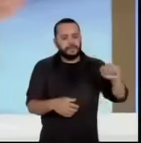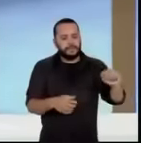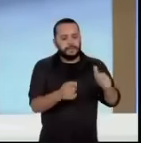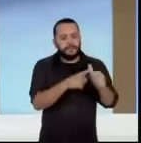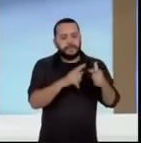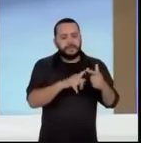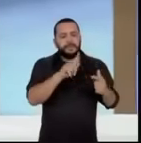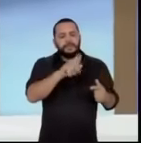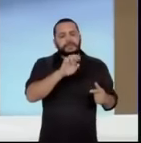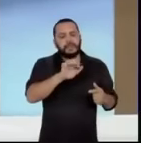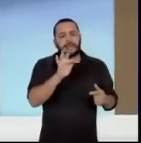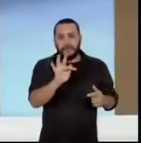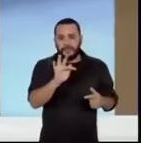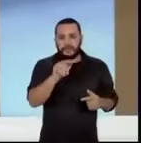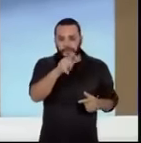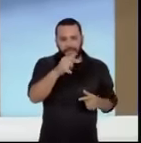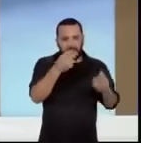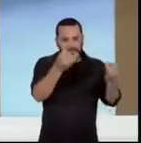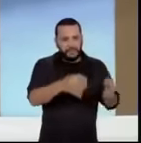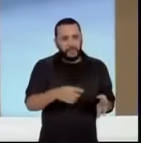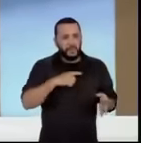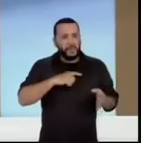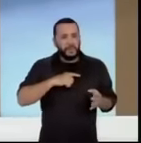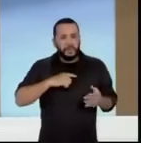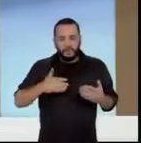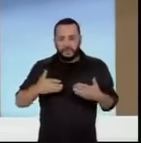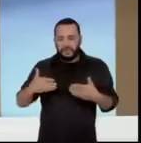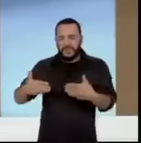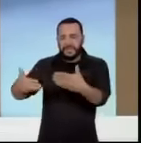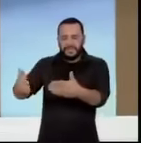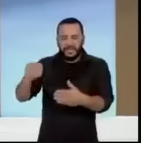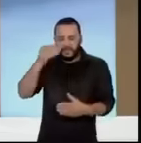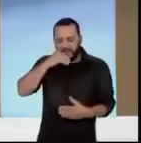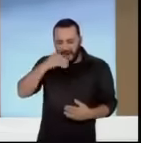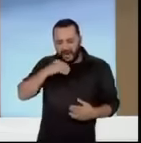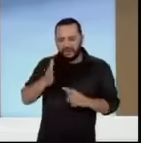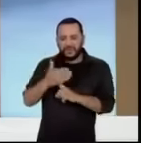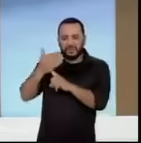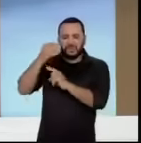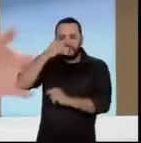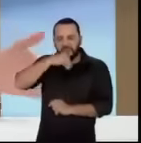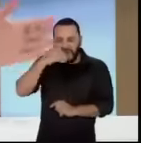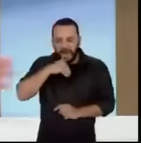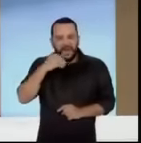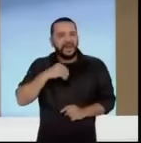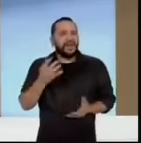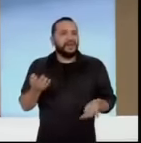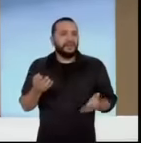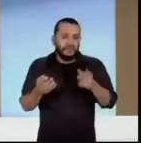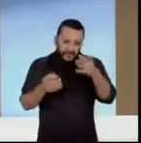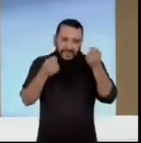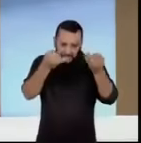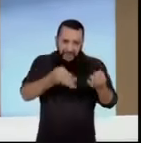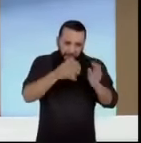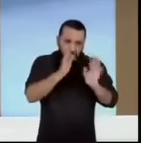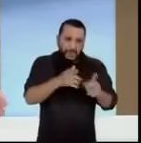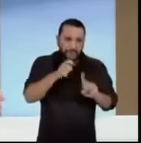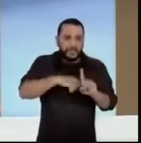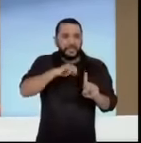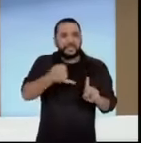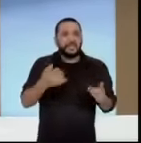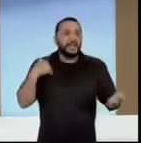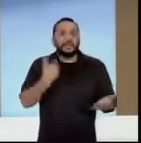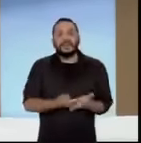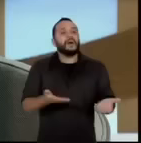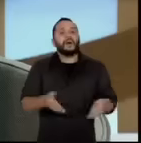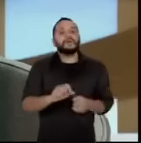o senhor recebeu o Ministério fragilizado, precarizado, com equipamentos, agências precarizadas, o senhor falou isso em janeiro. O que você fez de lá